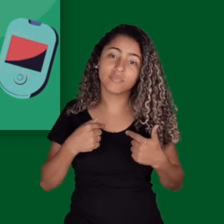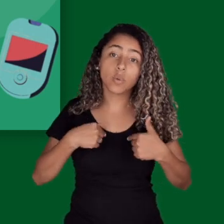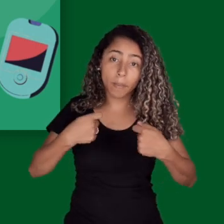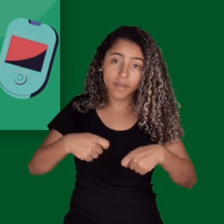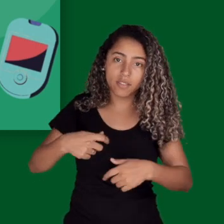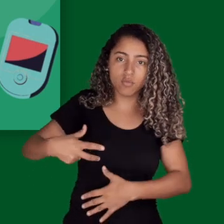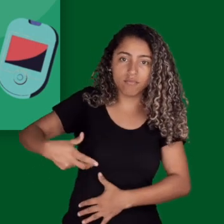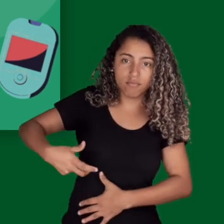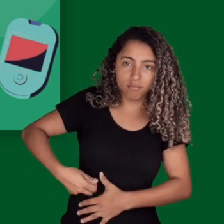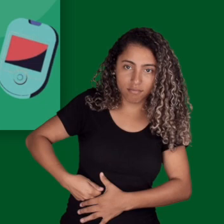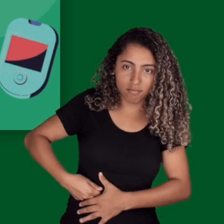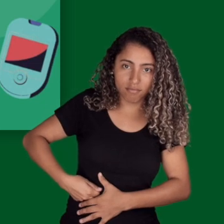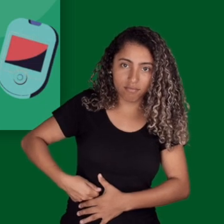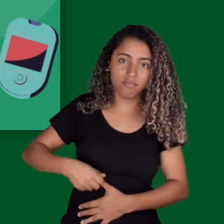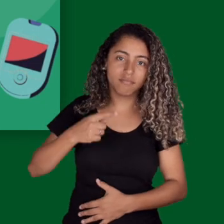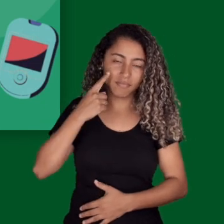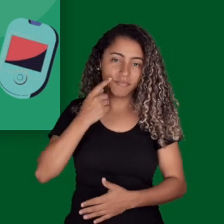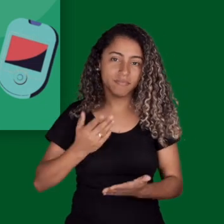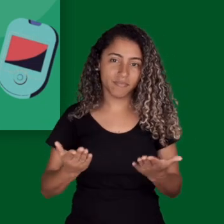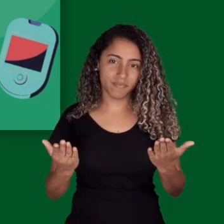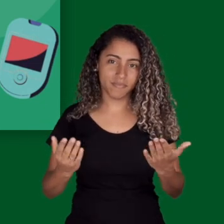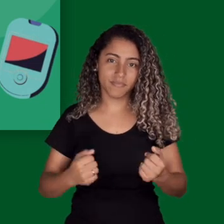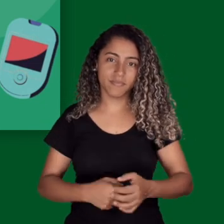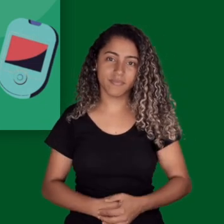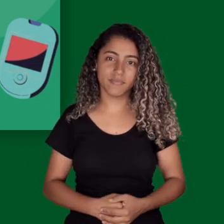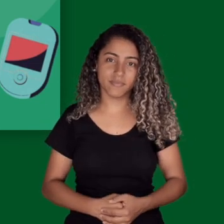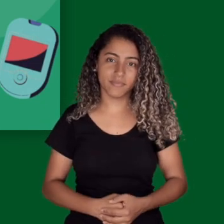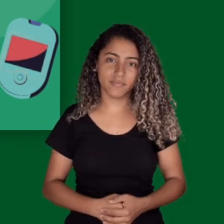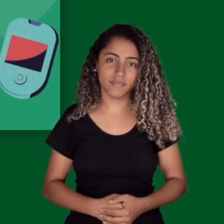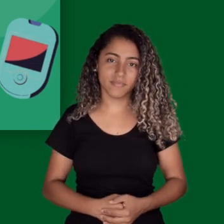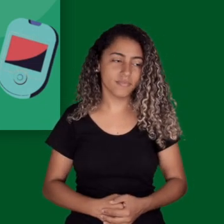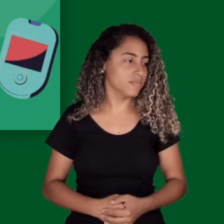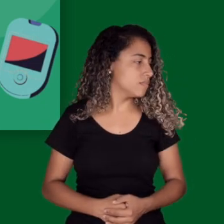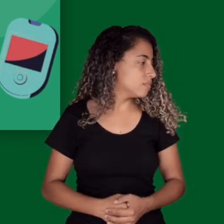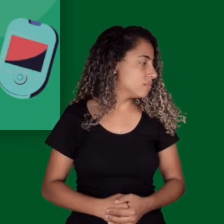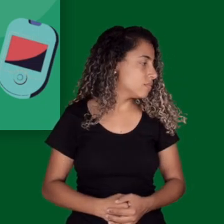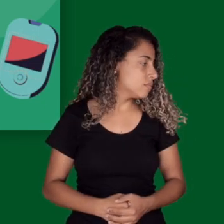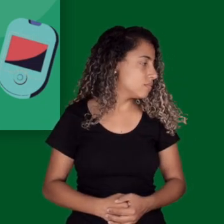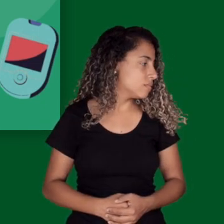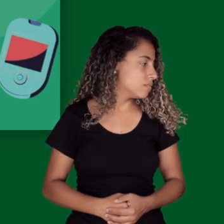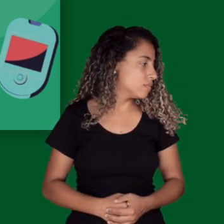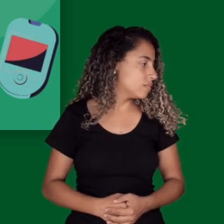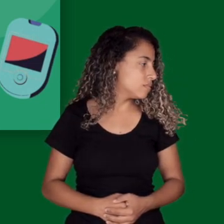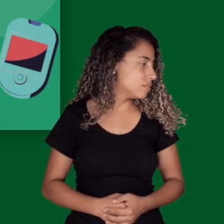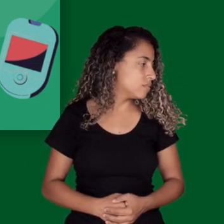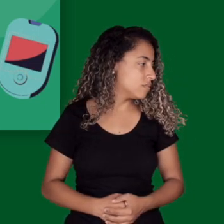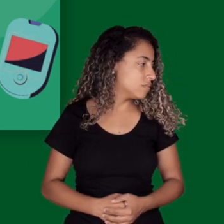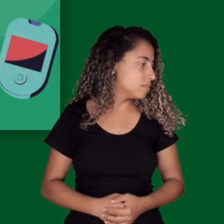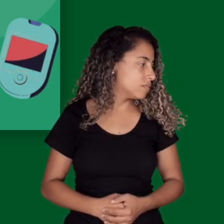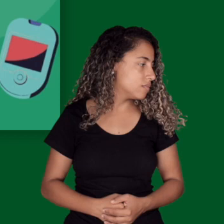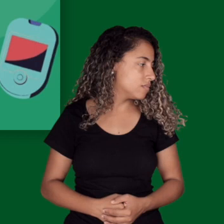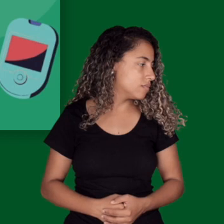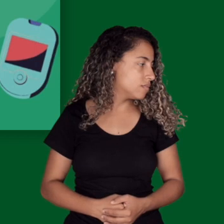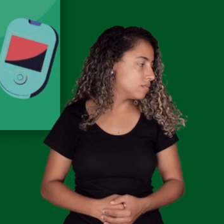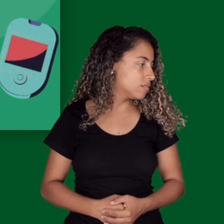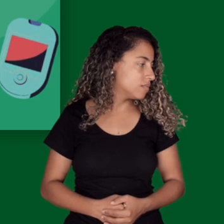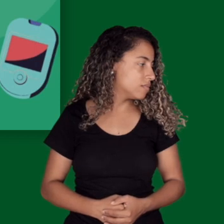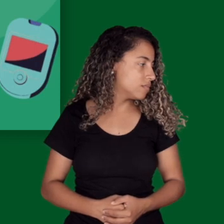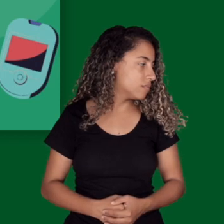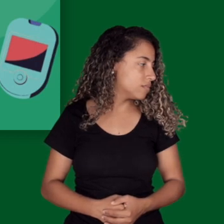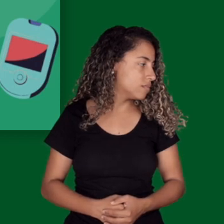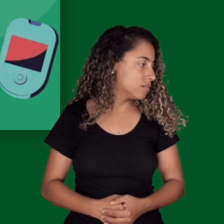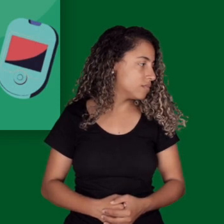Então, é um momento que eu preciso aplicar a minha insulina, eu venho aqui no meu equipamento, na minha bomba de insulina, e vou fazer a